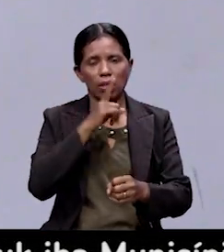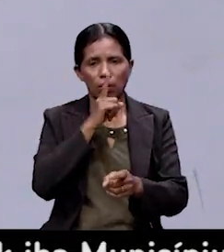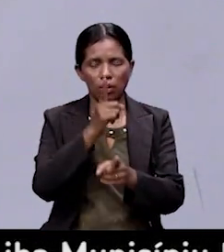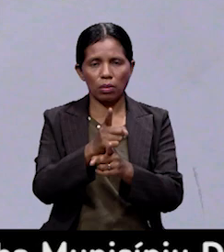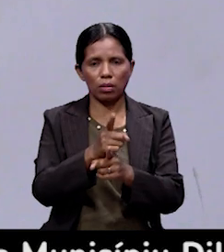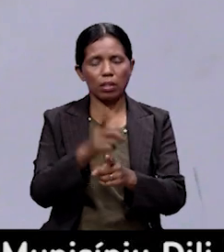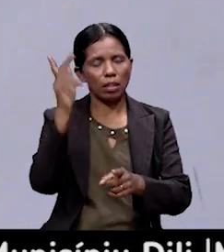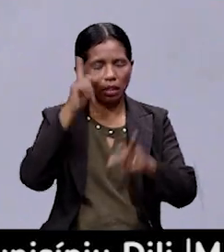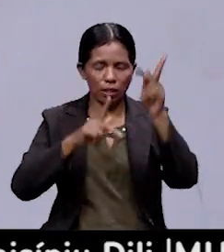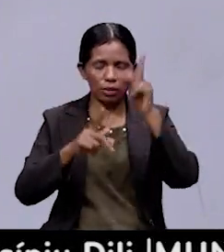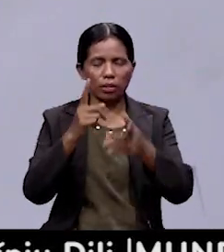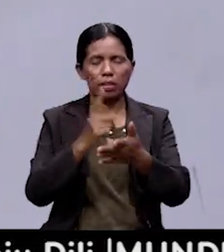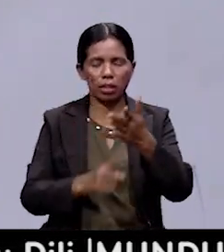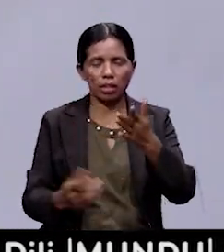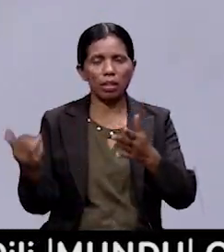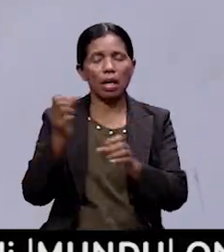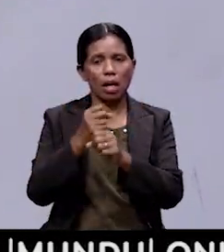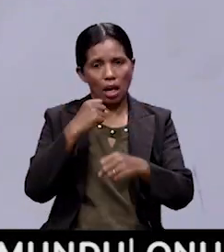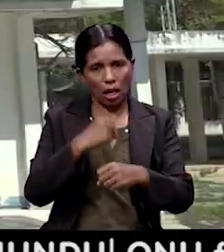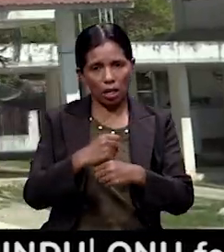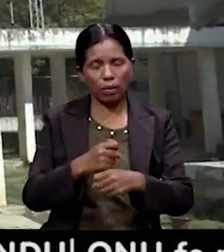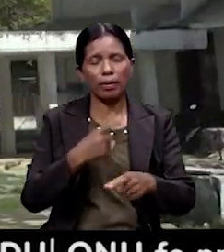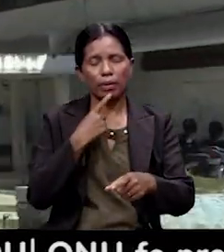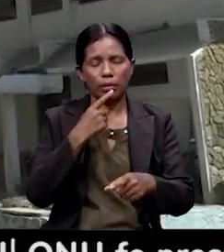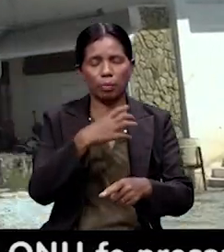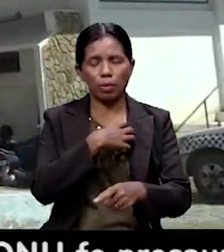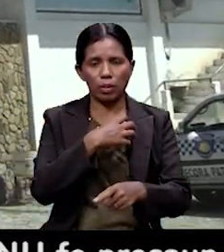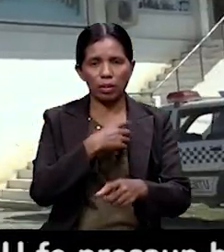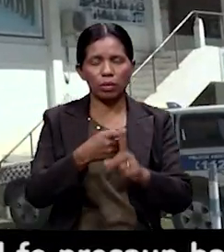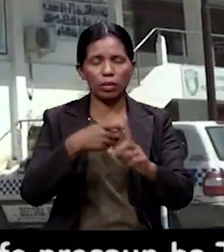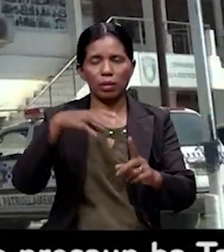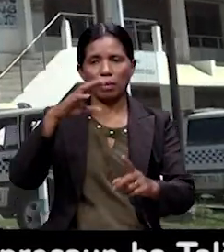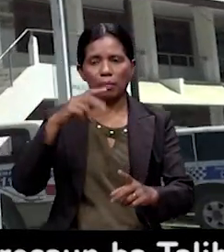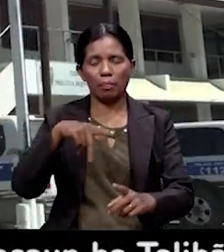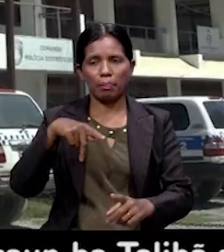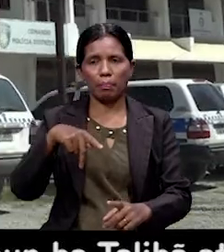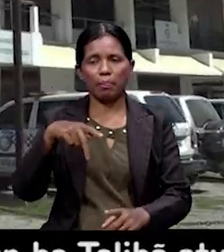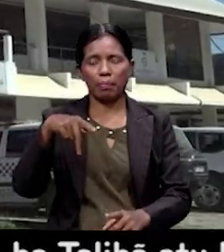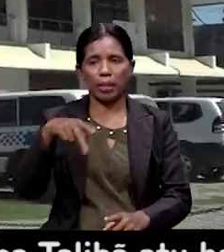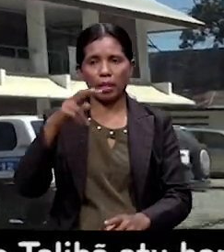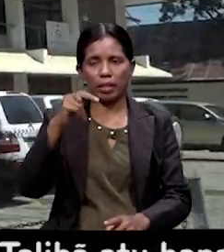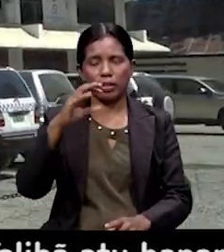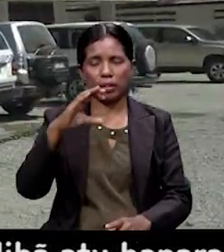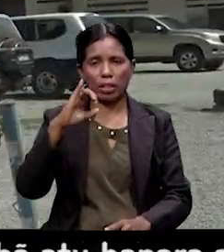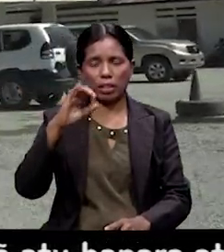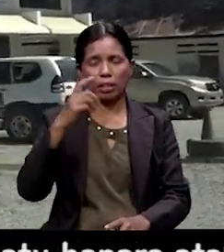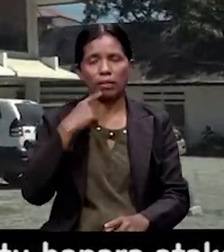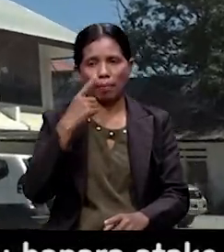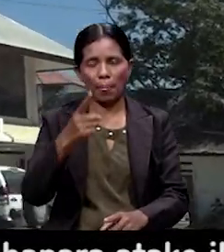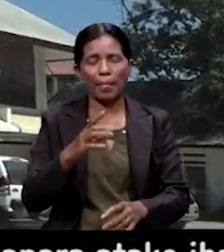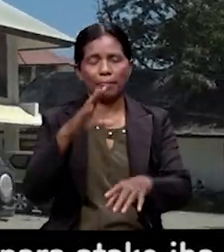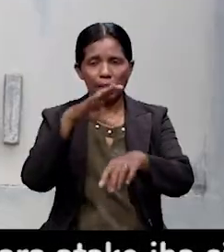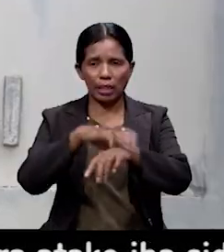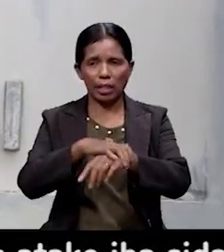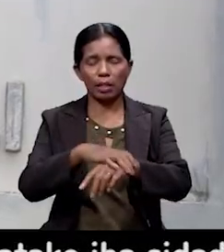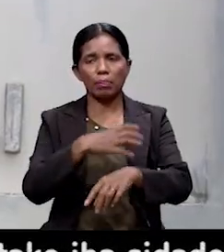caso saída maquininha cliente comete, no ne PNTL li russi pensic, halo detenção. Mais bem, tirnia hatene, detenção polícia